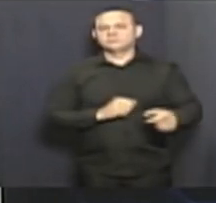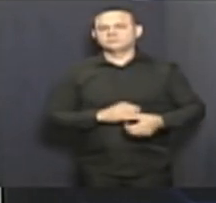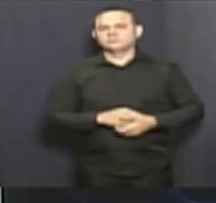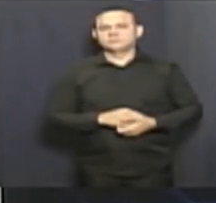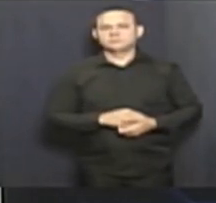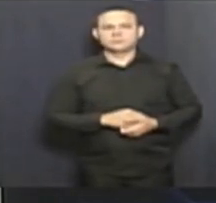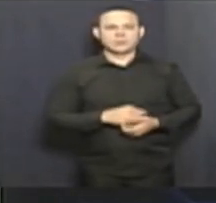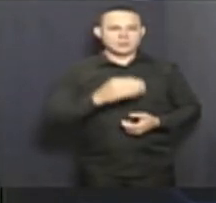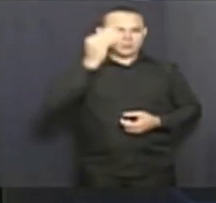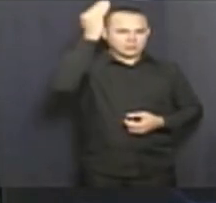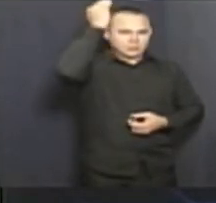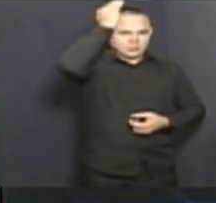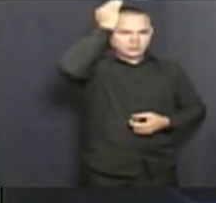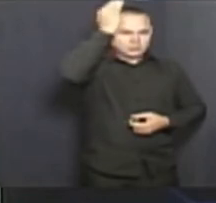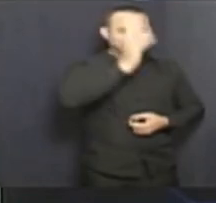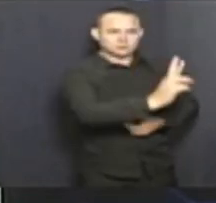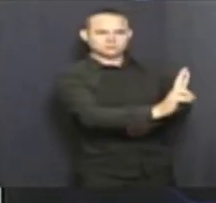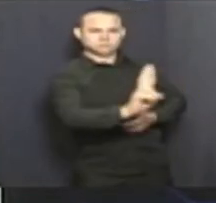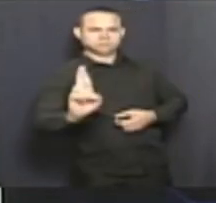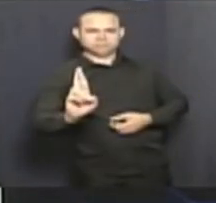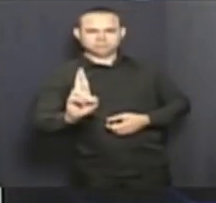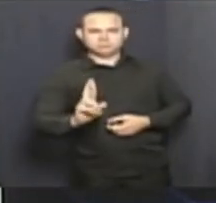reinaldo azambuja